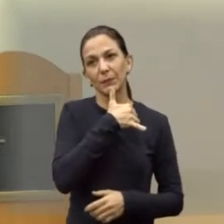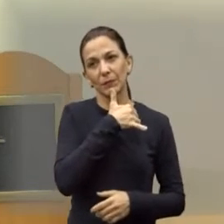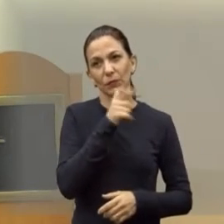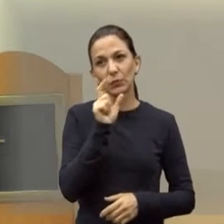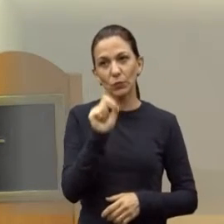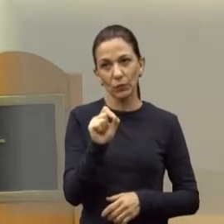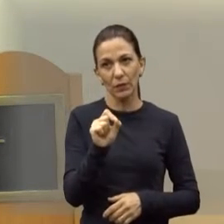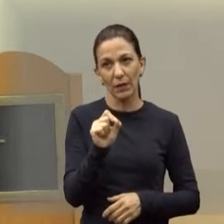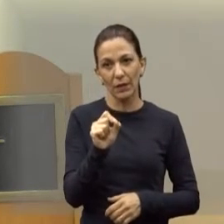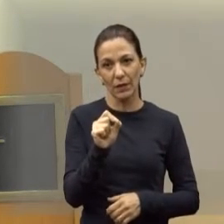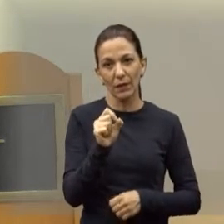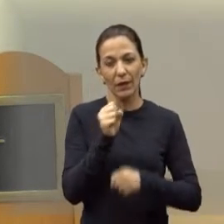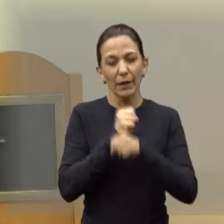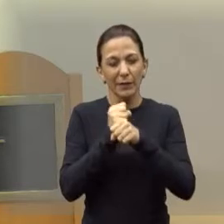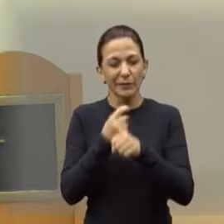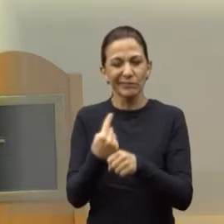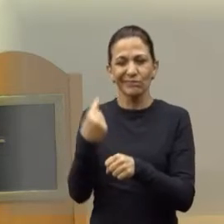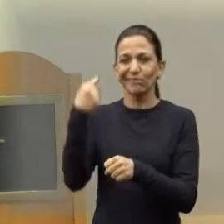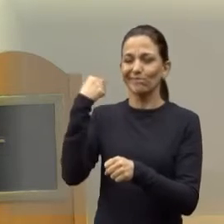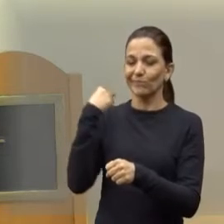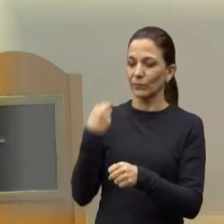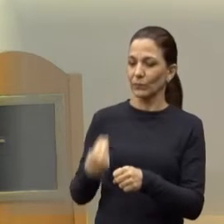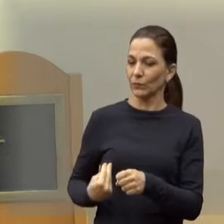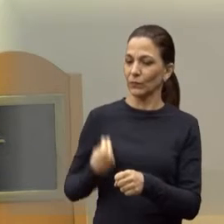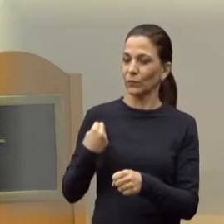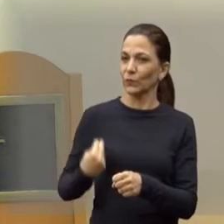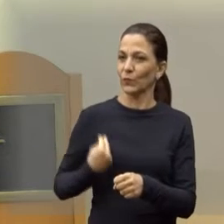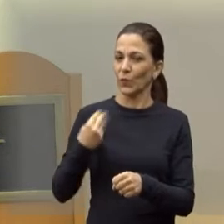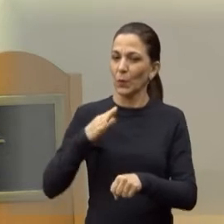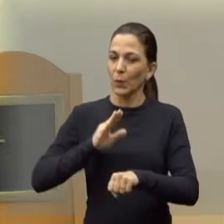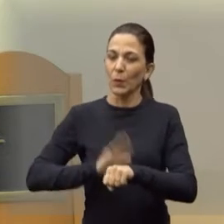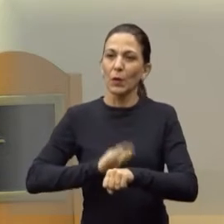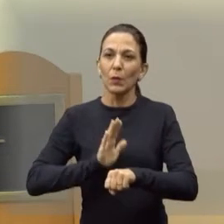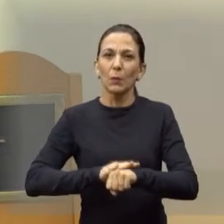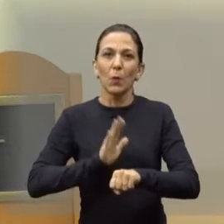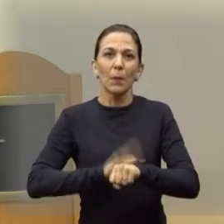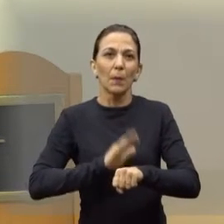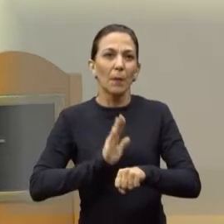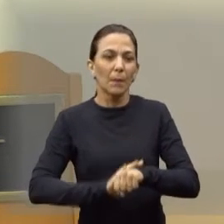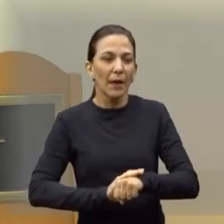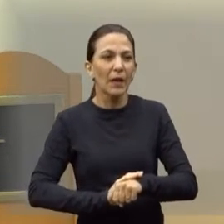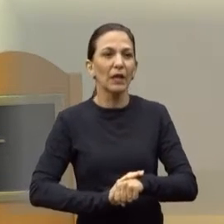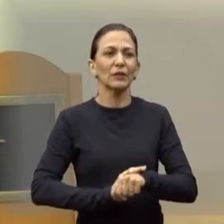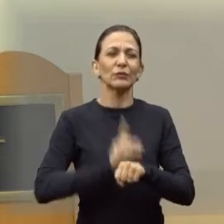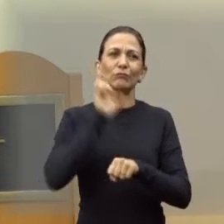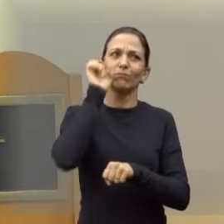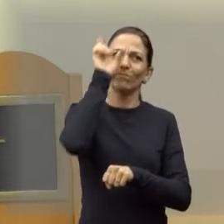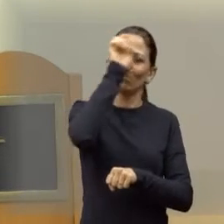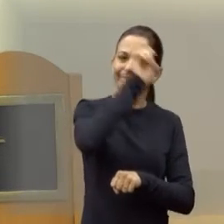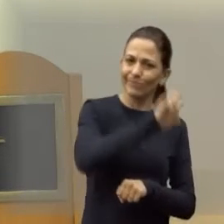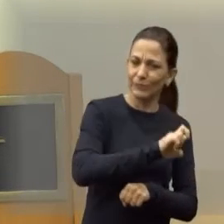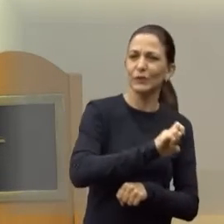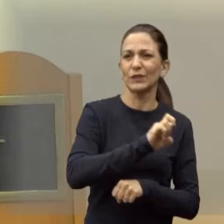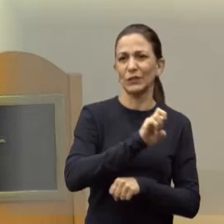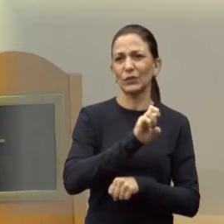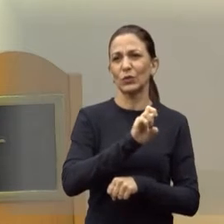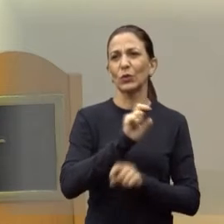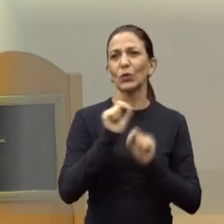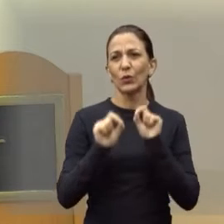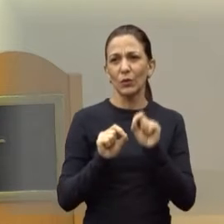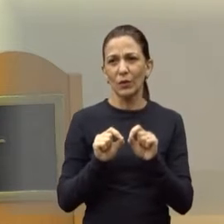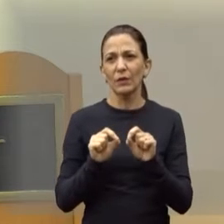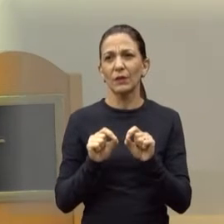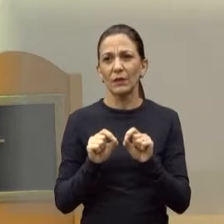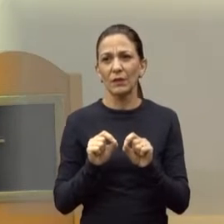nos últimos anos vivemos tristes momentos jamais antes vírus no nosso país desde a